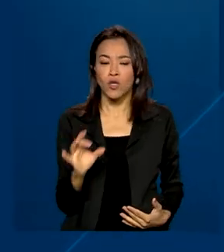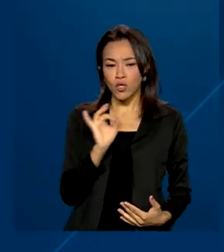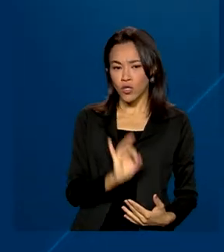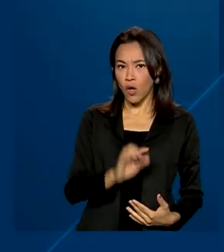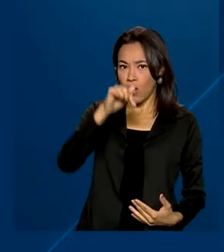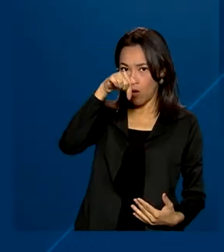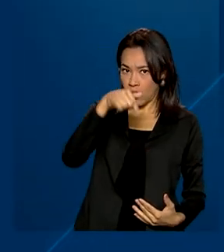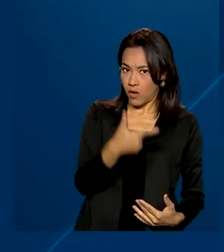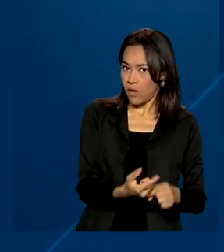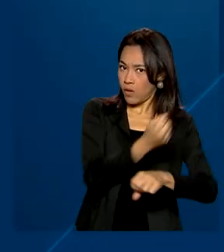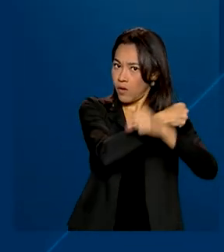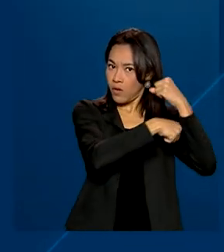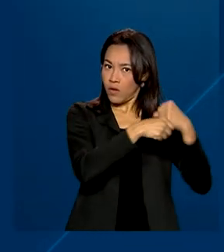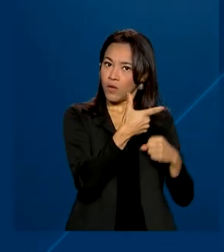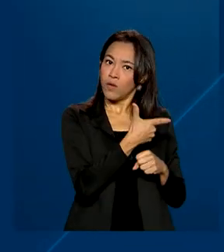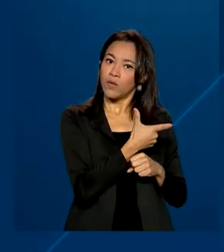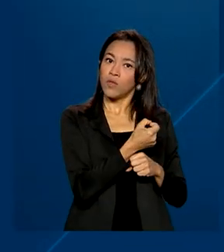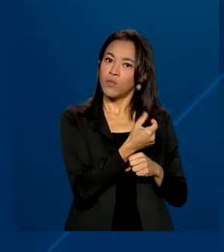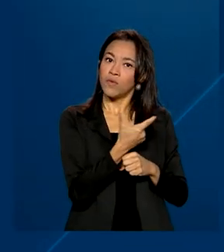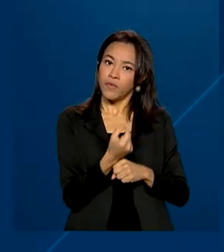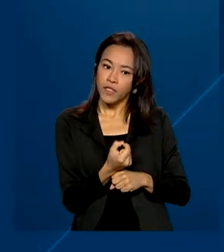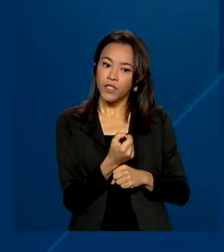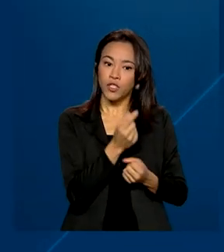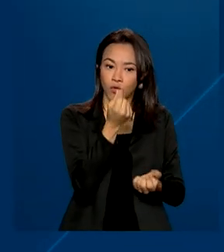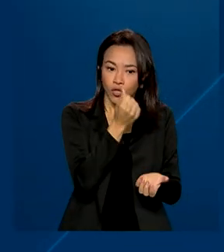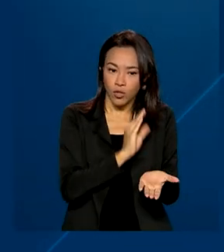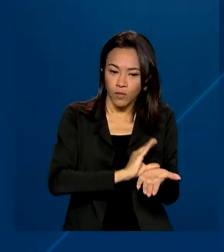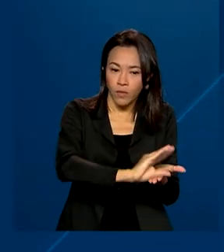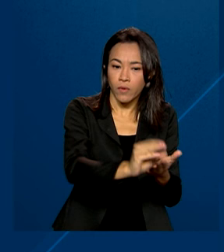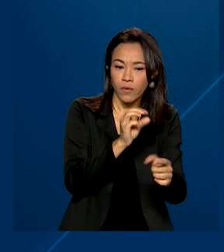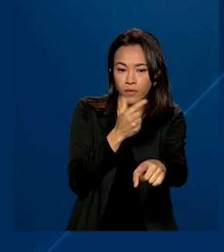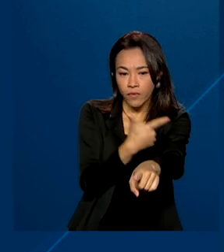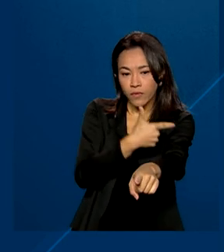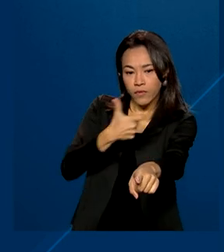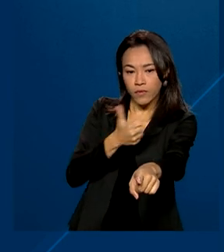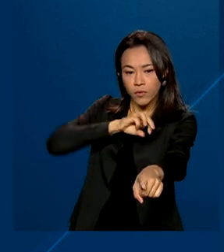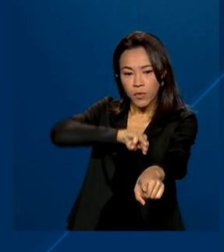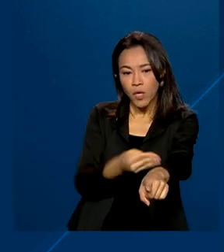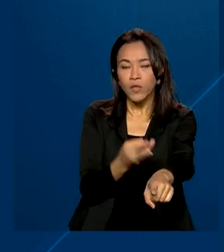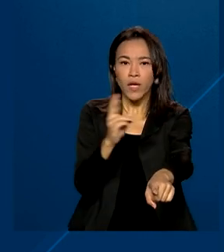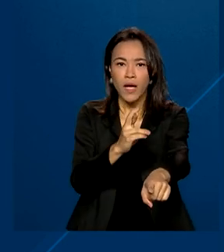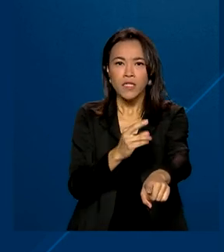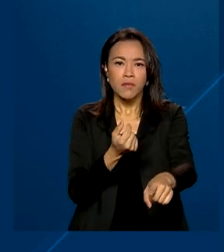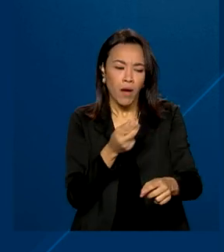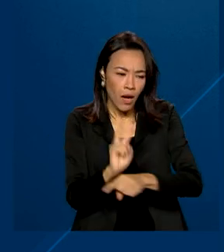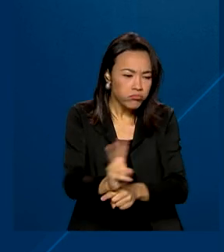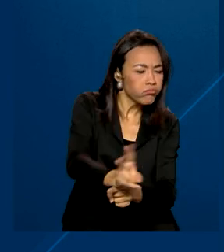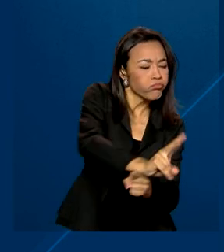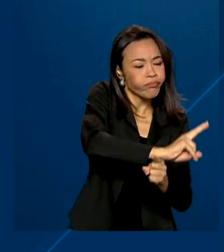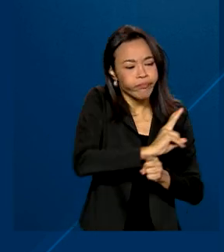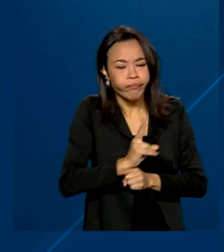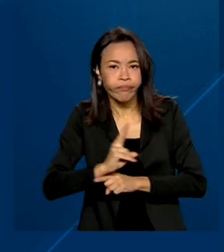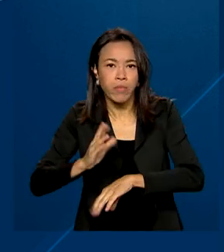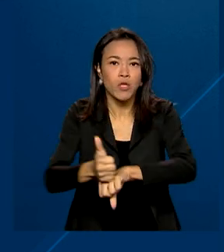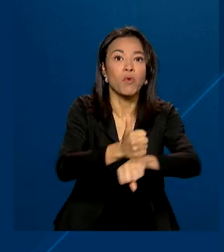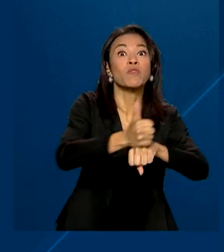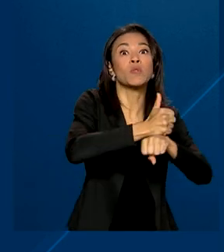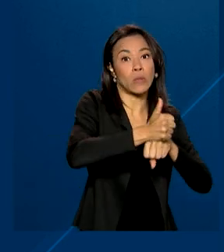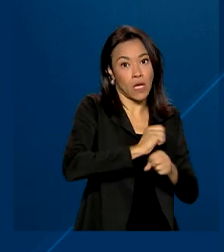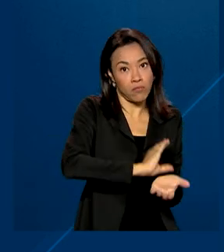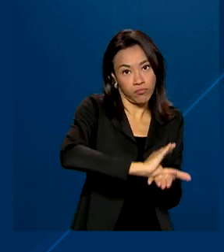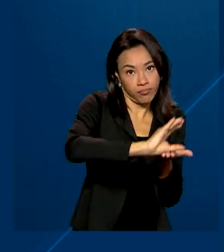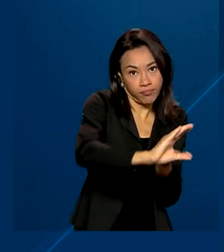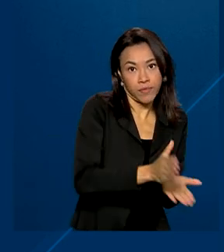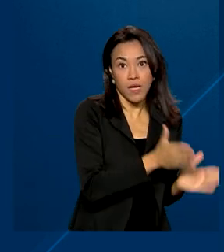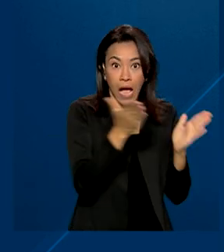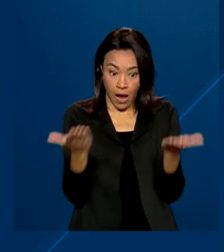2020 o governo federal repassou mais de 21 milhões de reais em ações de vigilância a combater a malária com um